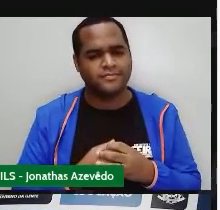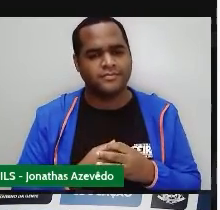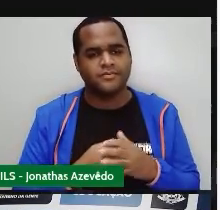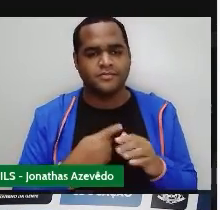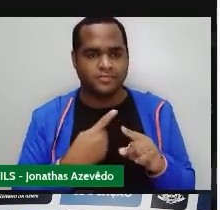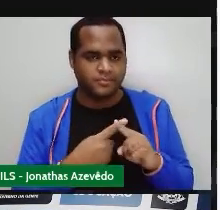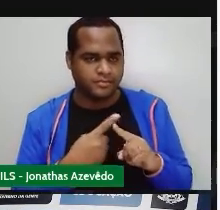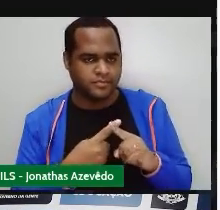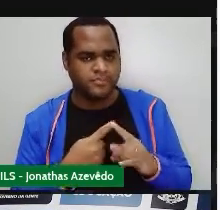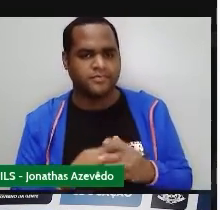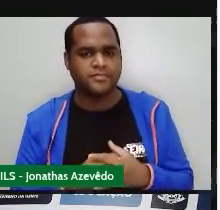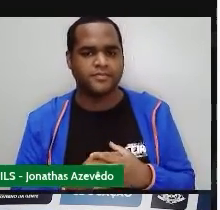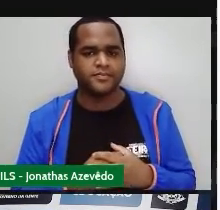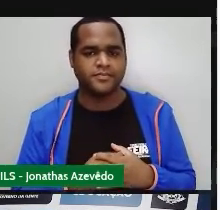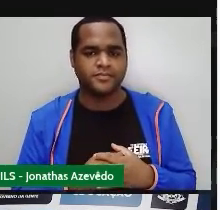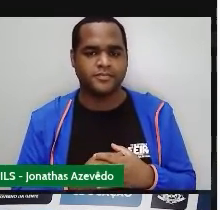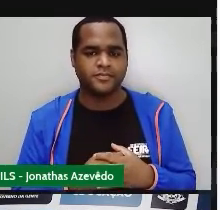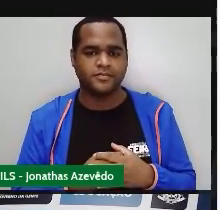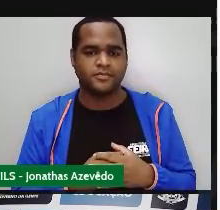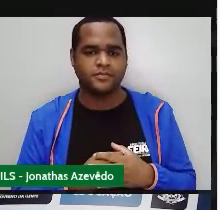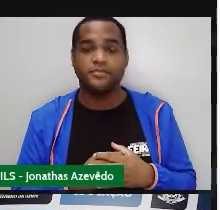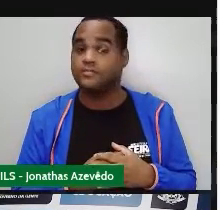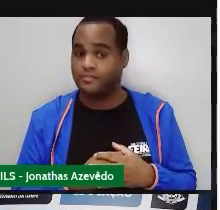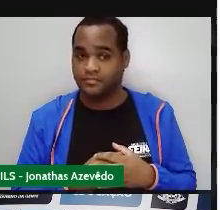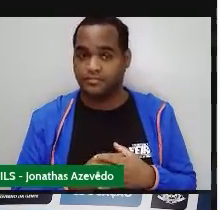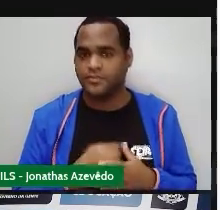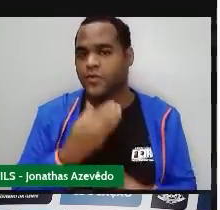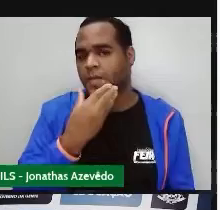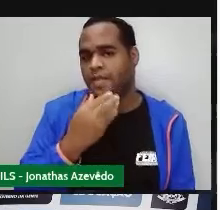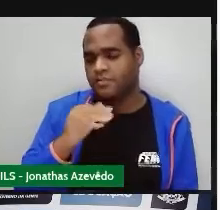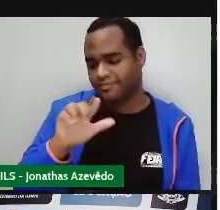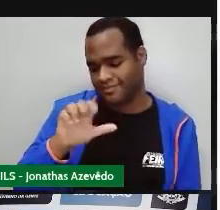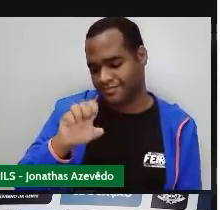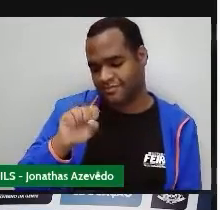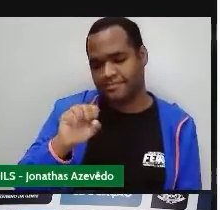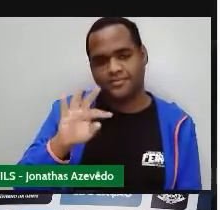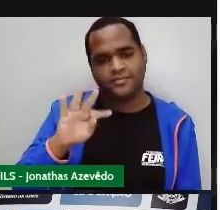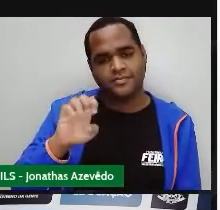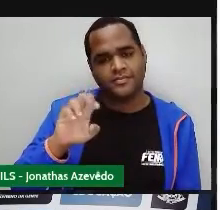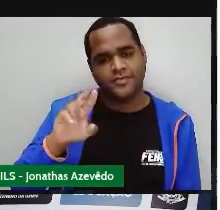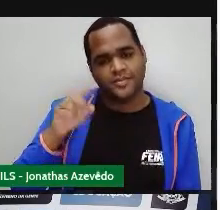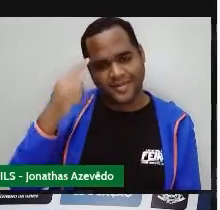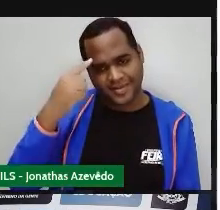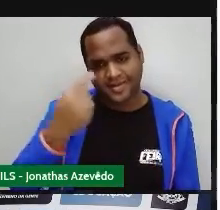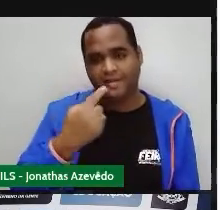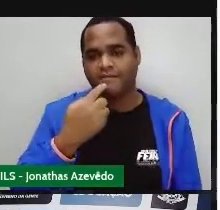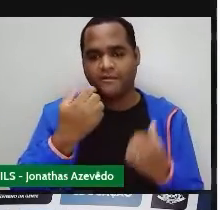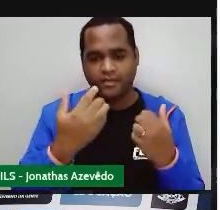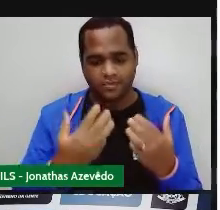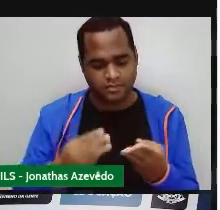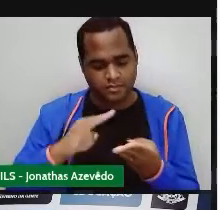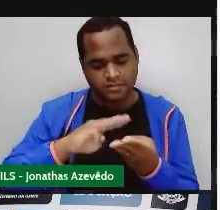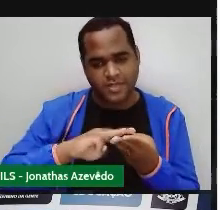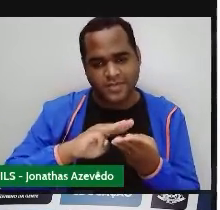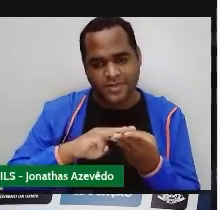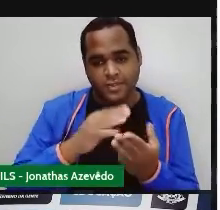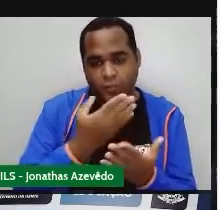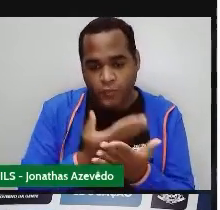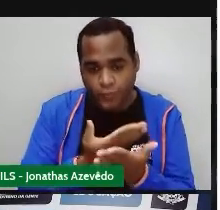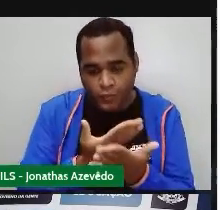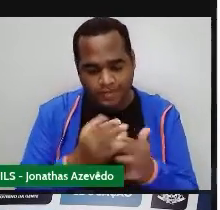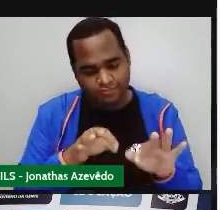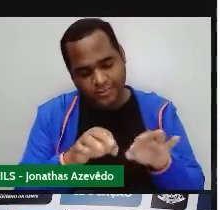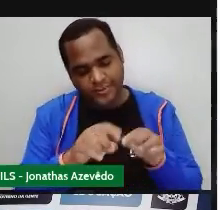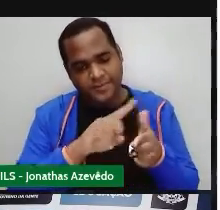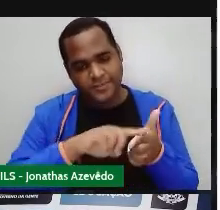porque é então que o Lessa Júnior disse que a gente estuda matemática para se aprender a